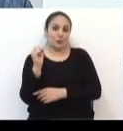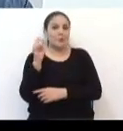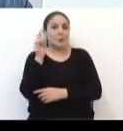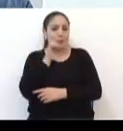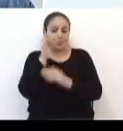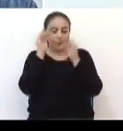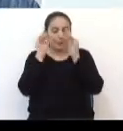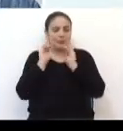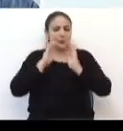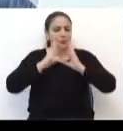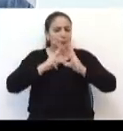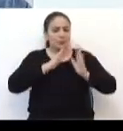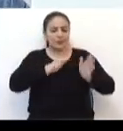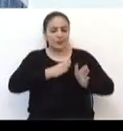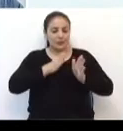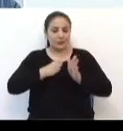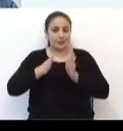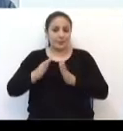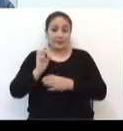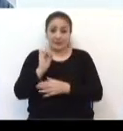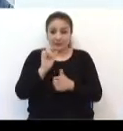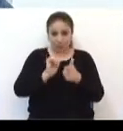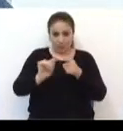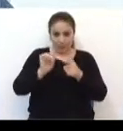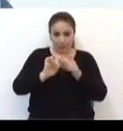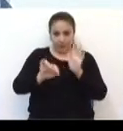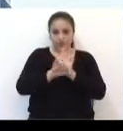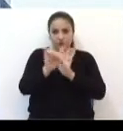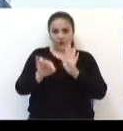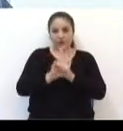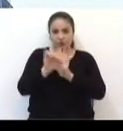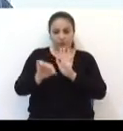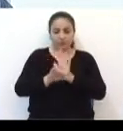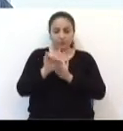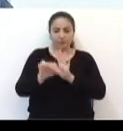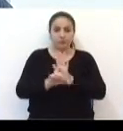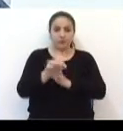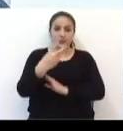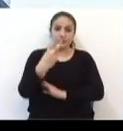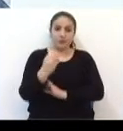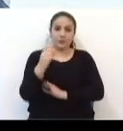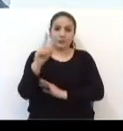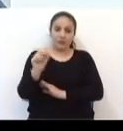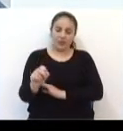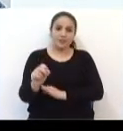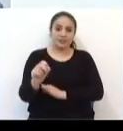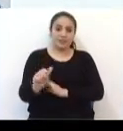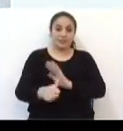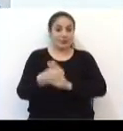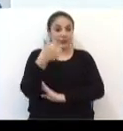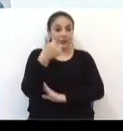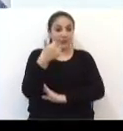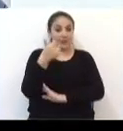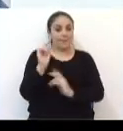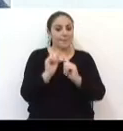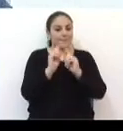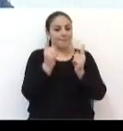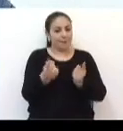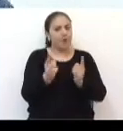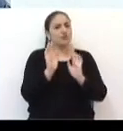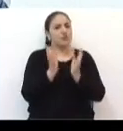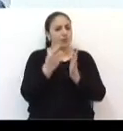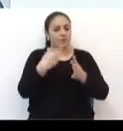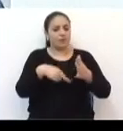as etapas. Deu um problema na licitação ainda em 2010 para a primeira etapa, mas que